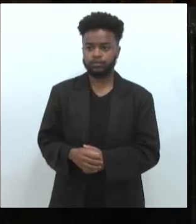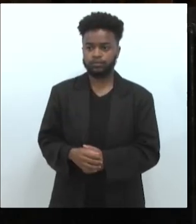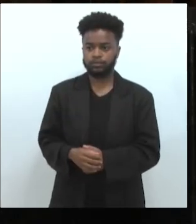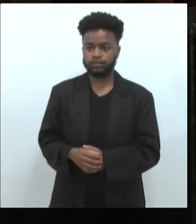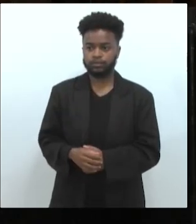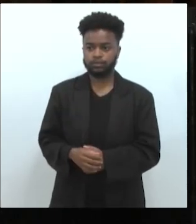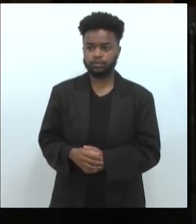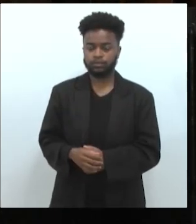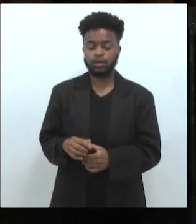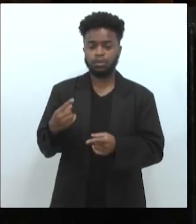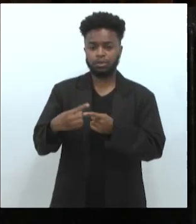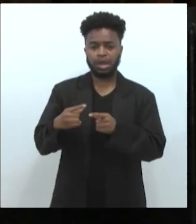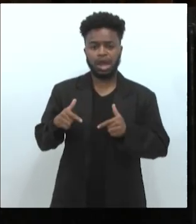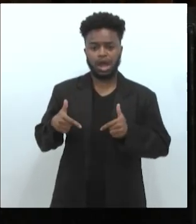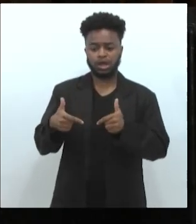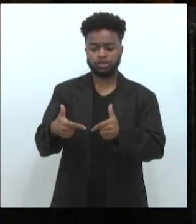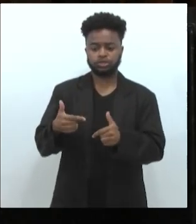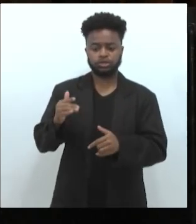num bom combate